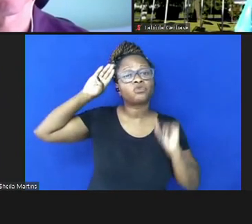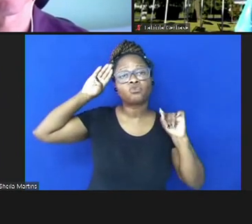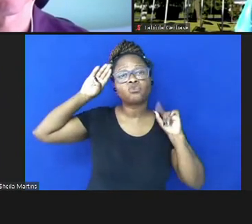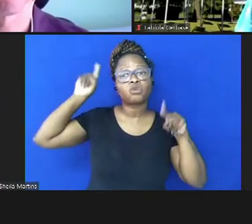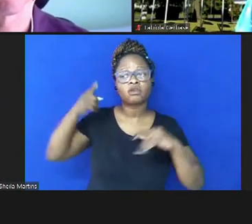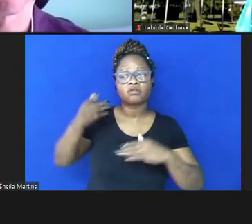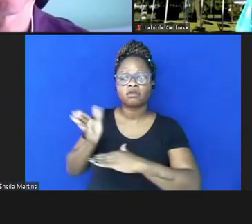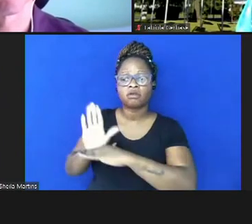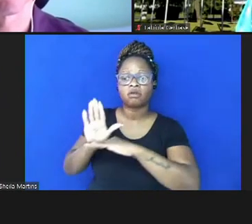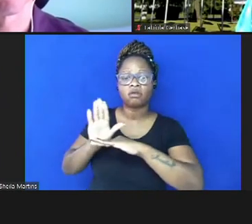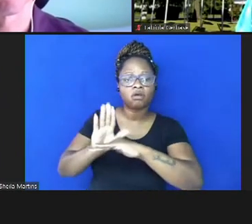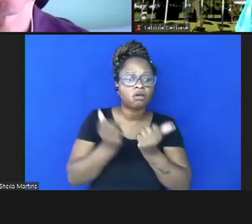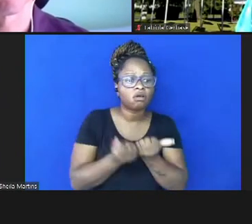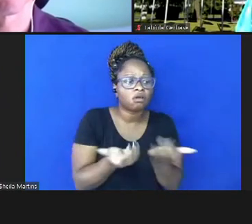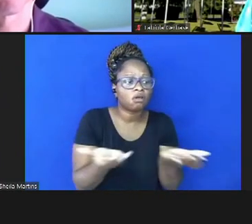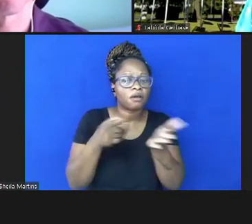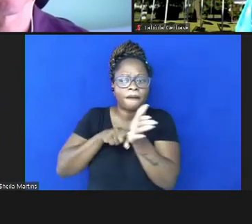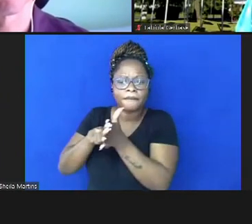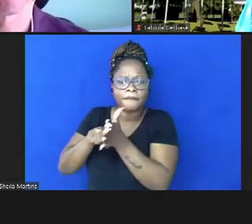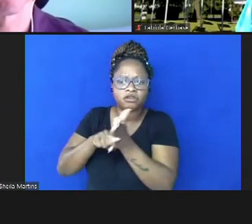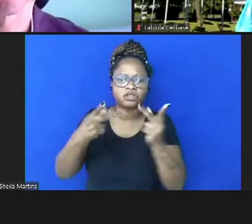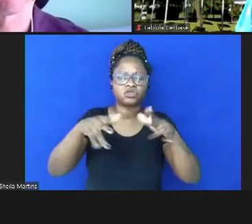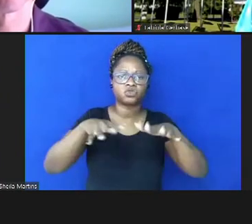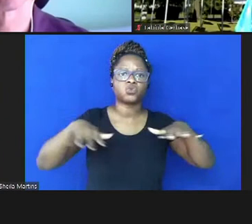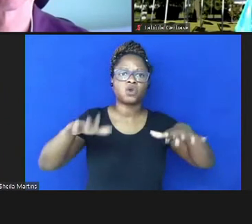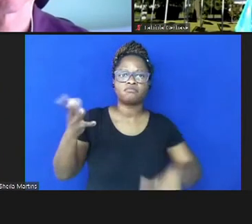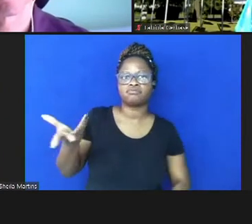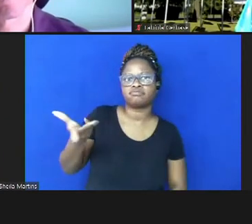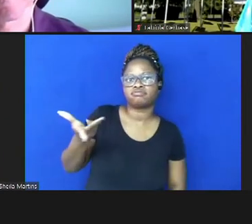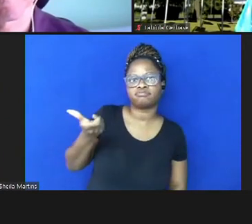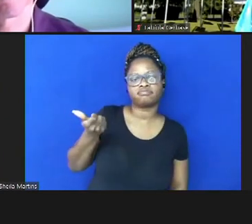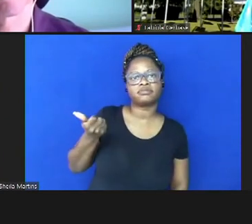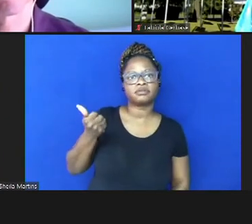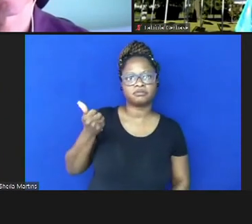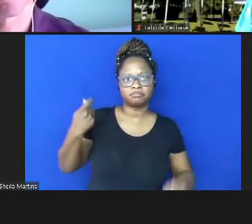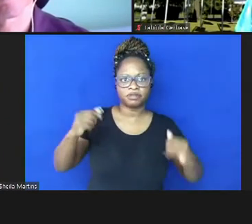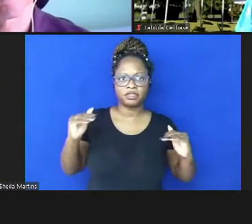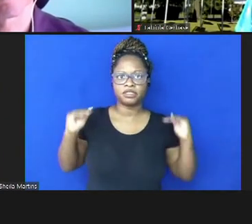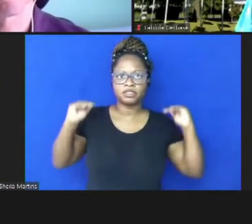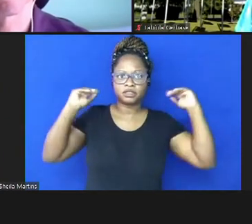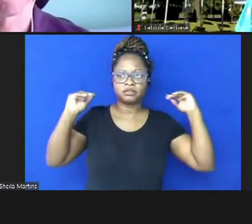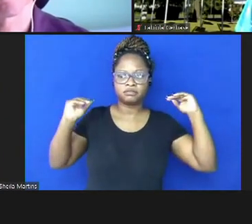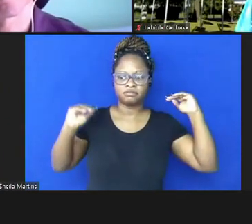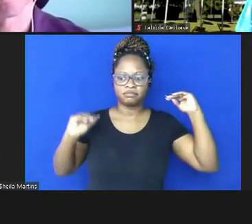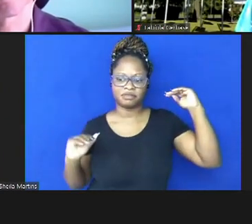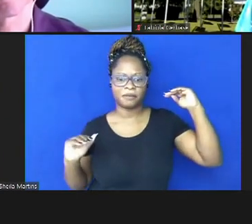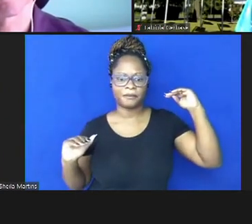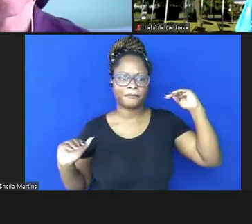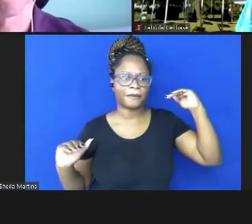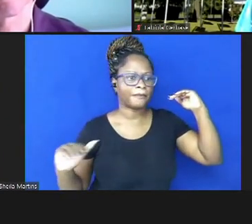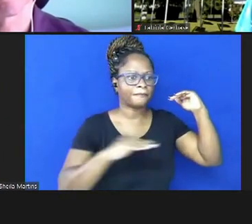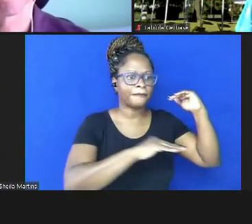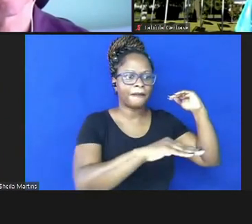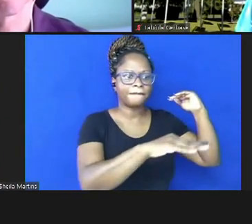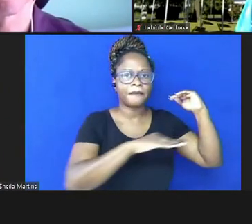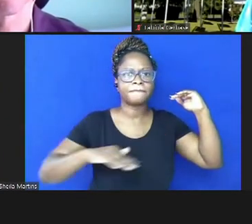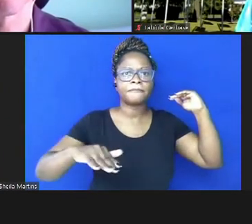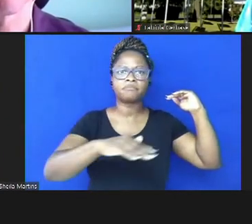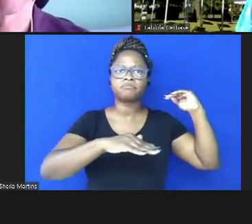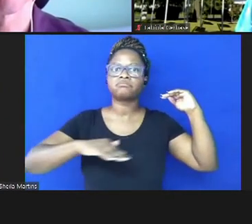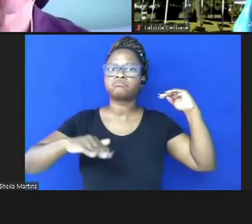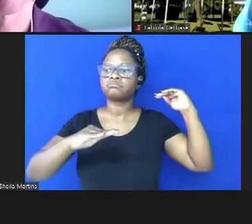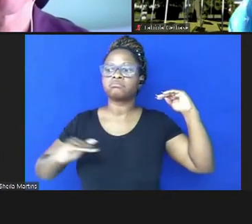sua área, né, de excelência. Então, você tem que estar acima da média, né, das pessoas da sua